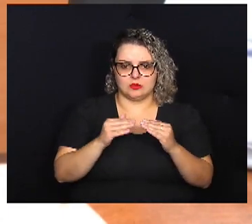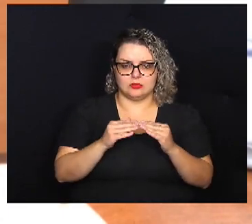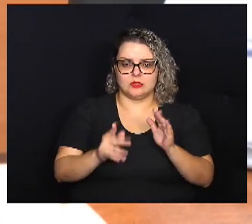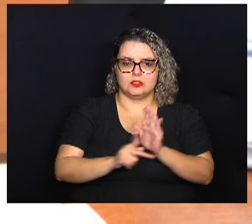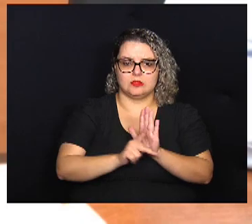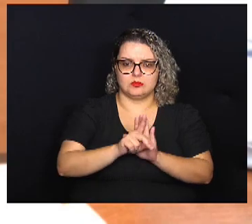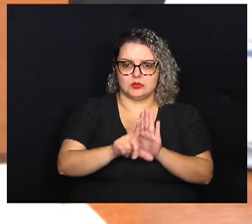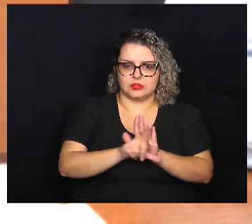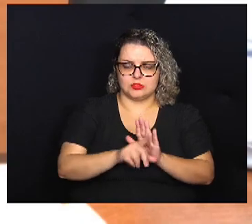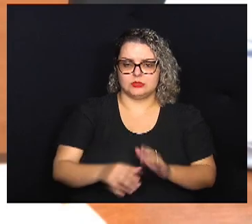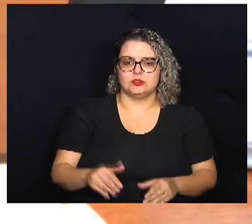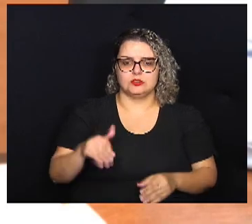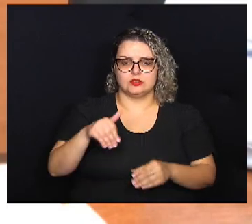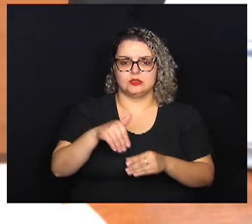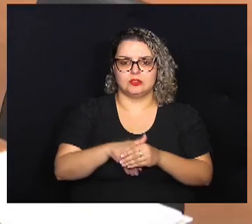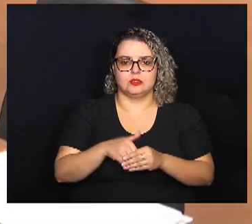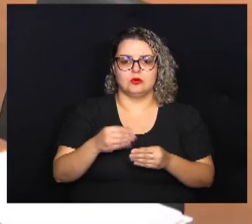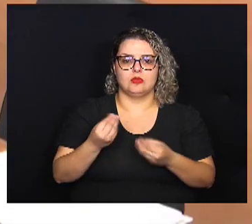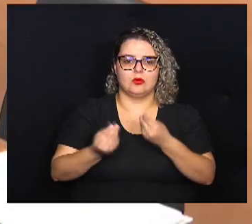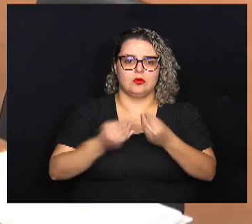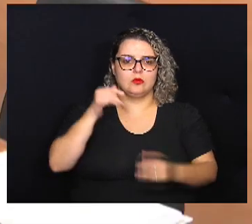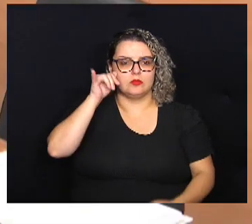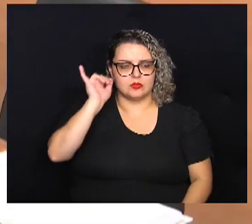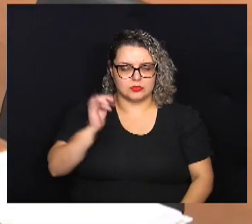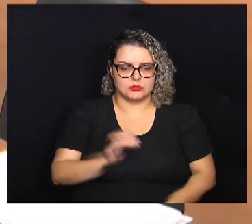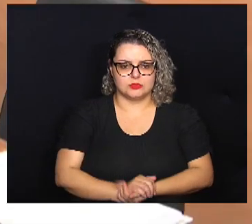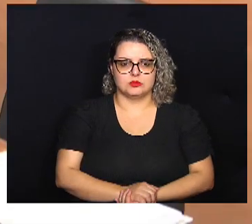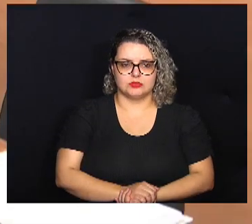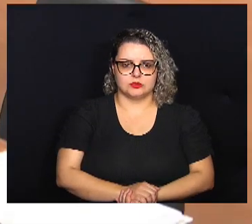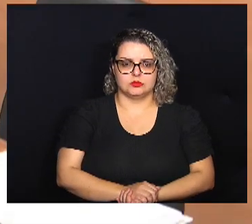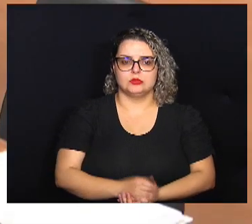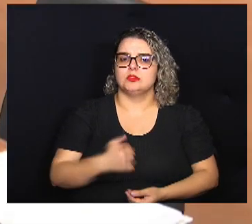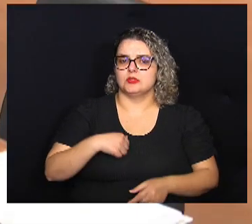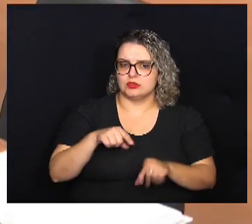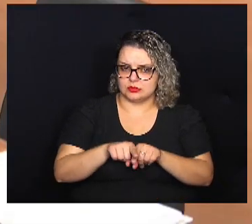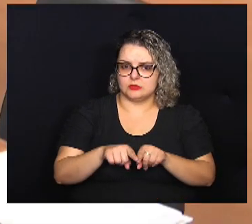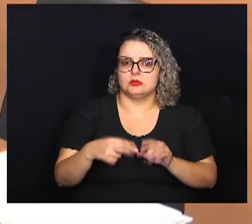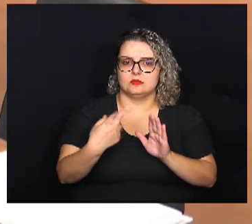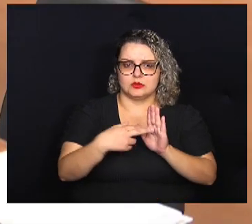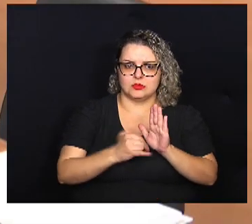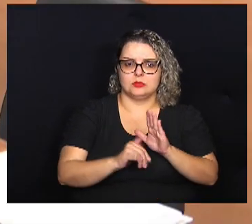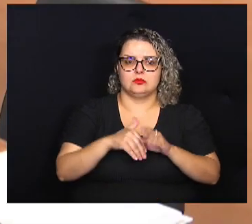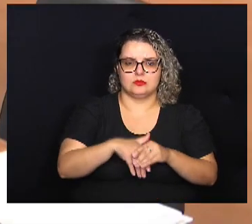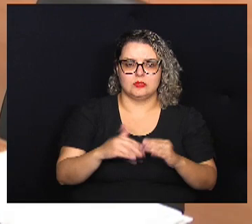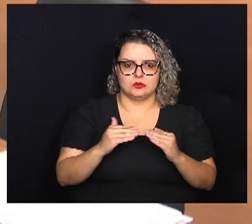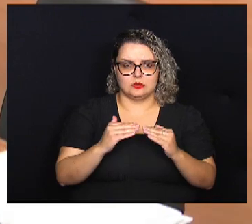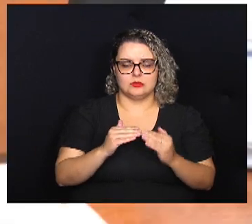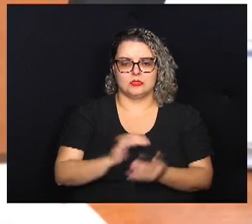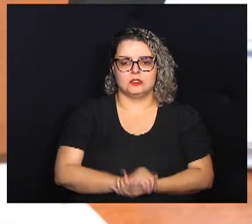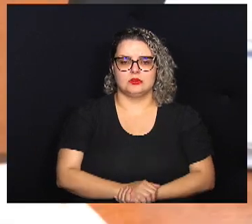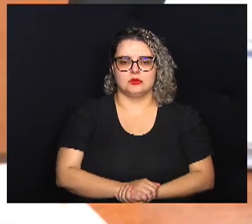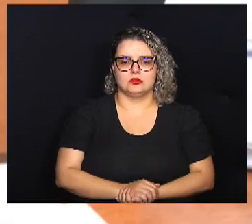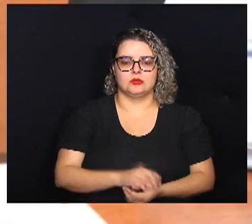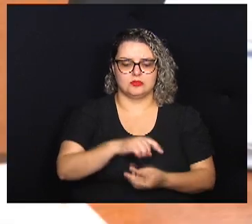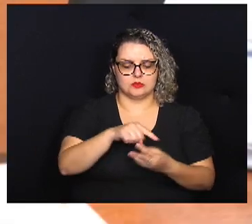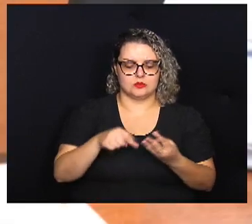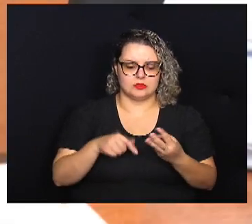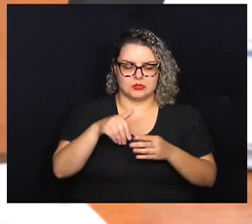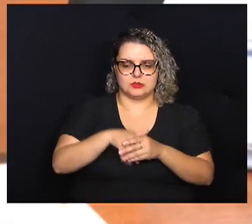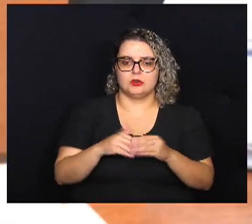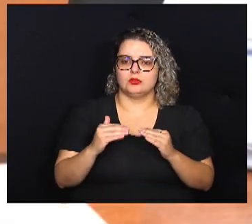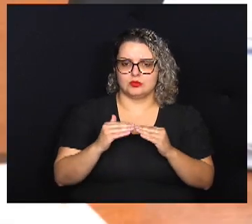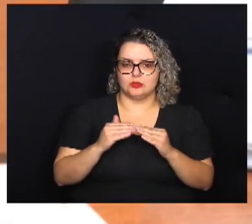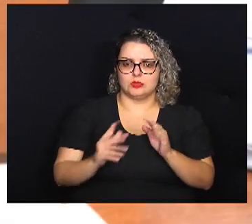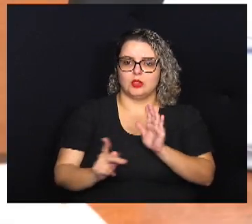de lei. Como vota o vereador Paulo Búfalo? E eu também acompanho o relator, senhor presidente. Então, com 3 votos favoráveis,